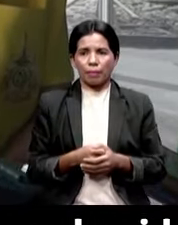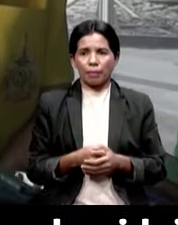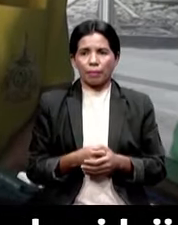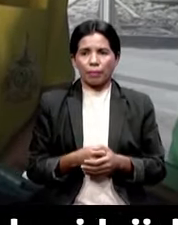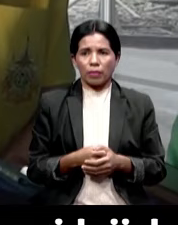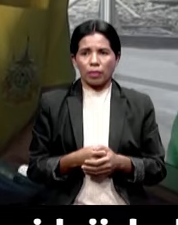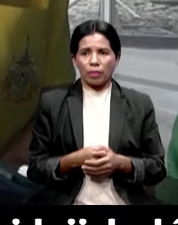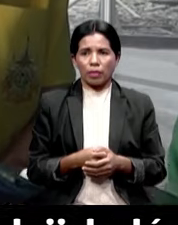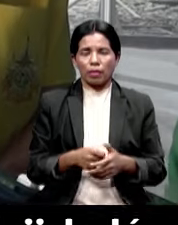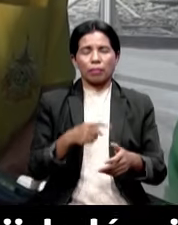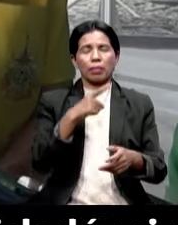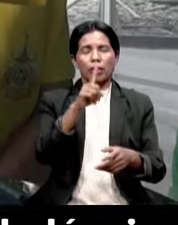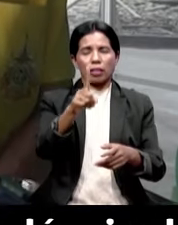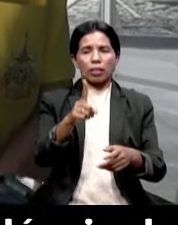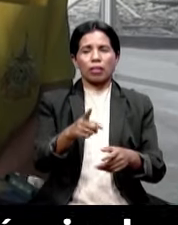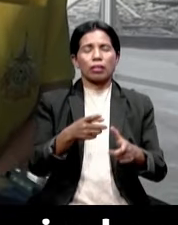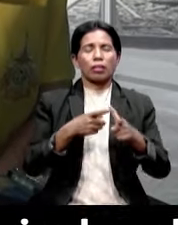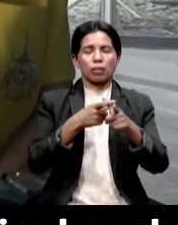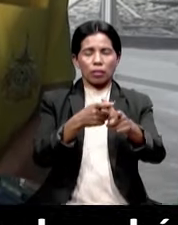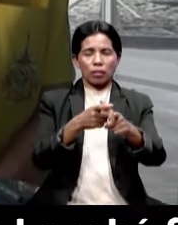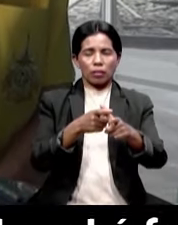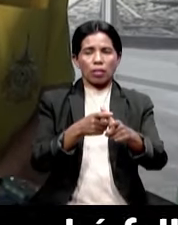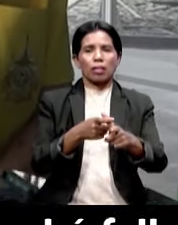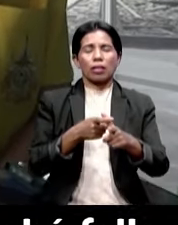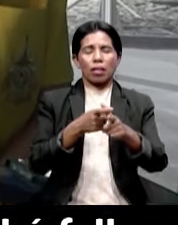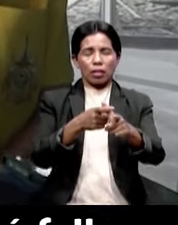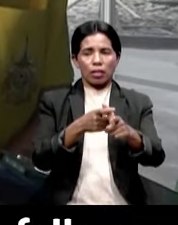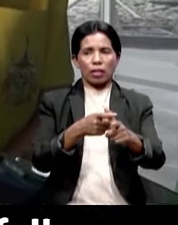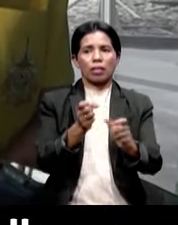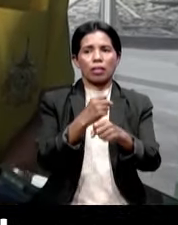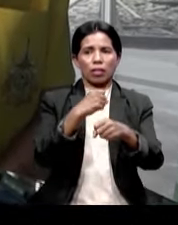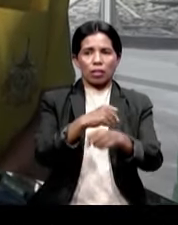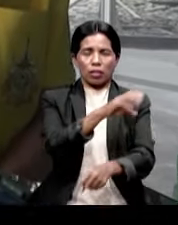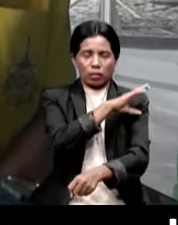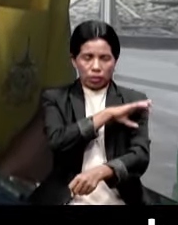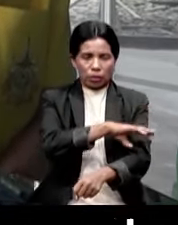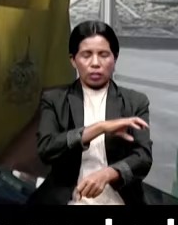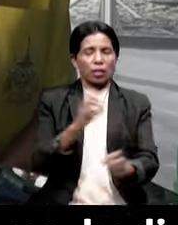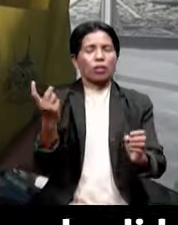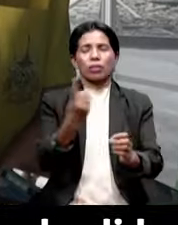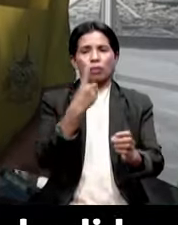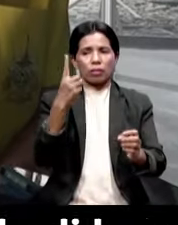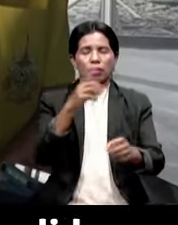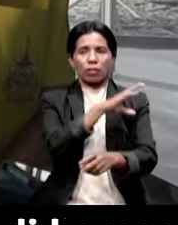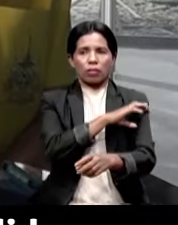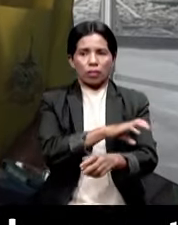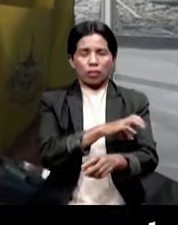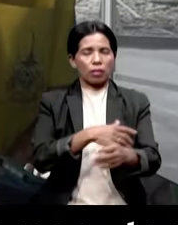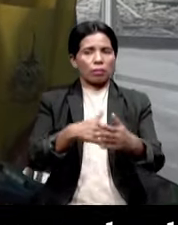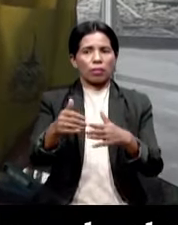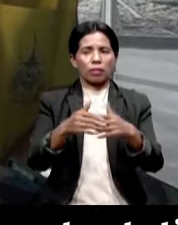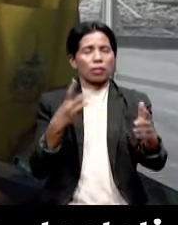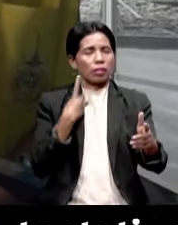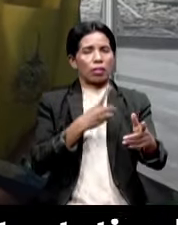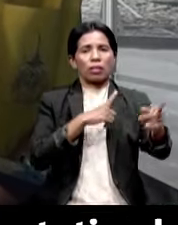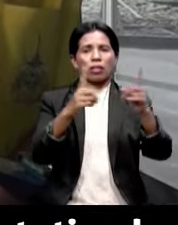bem, outro momento acontece, se era duro malu, sana malu. Então, nemos a parte de segurança, lá o de segurança e de baipan e taculia,